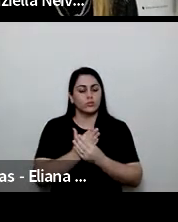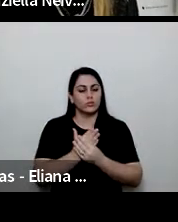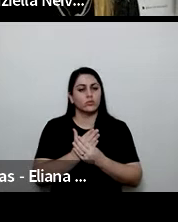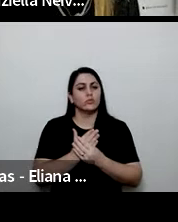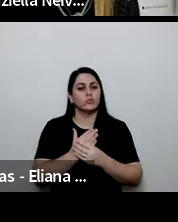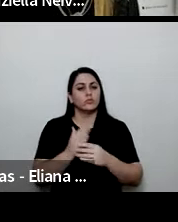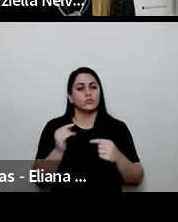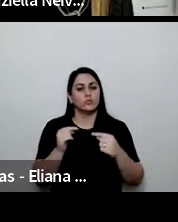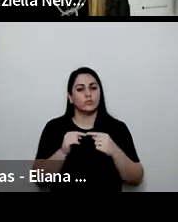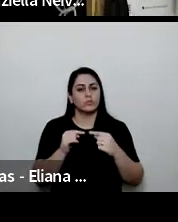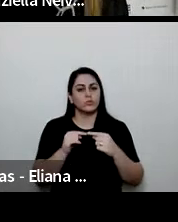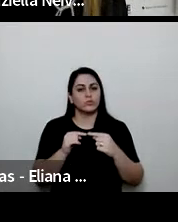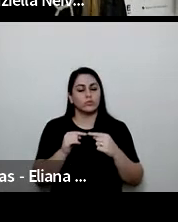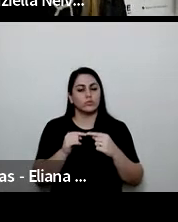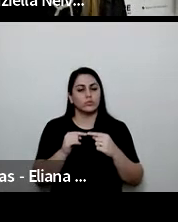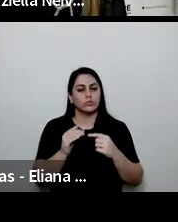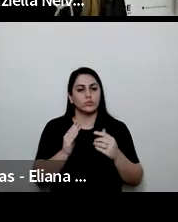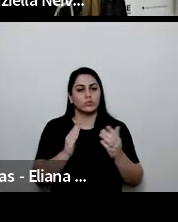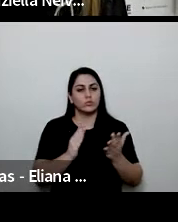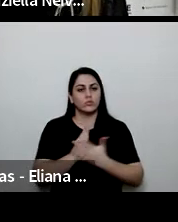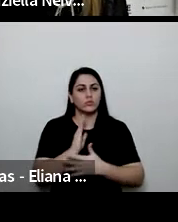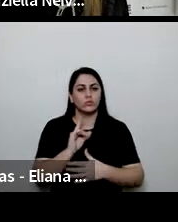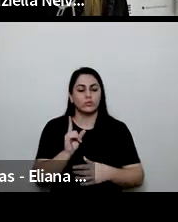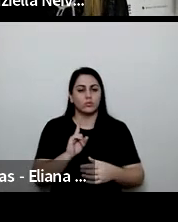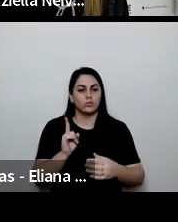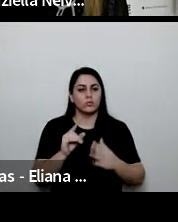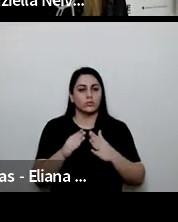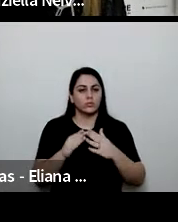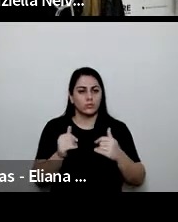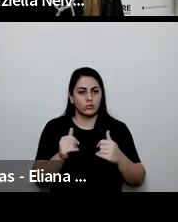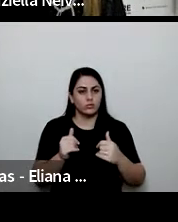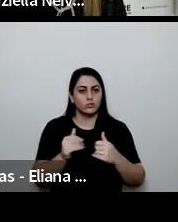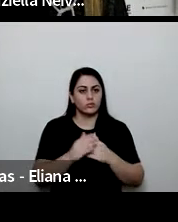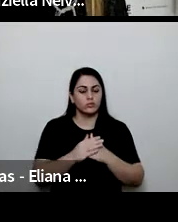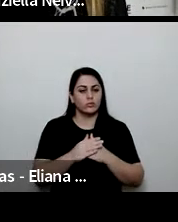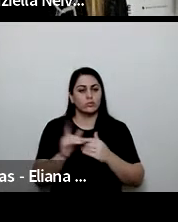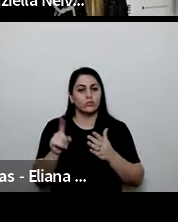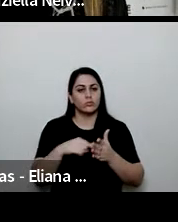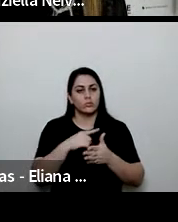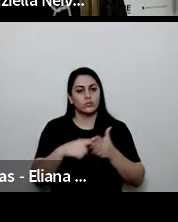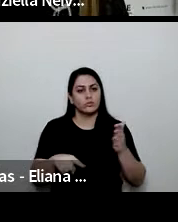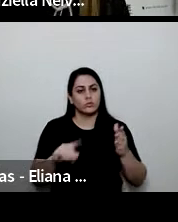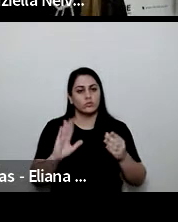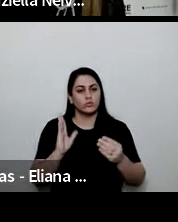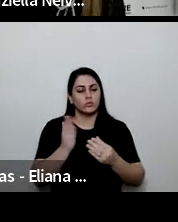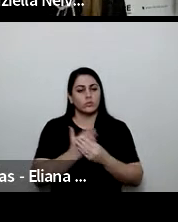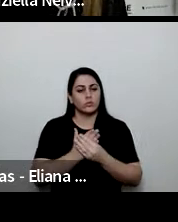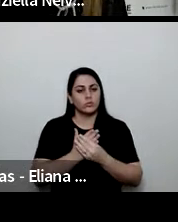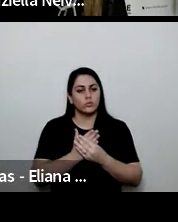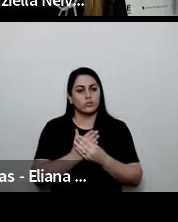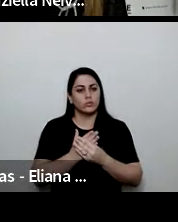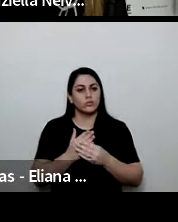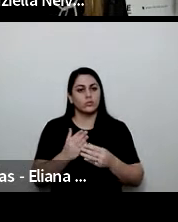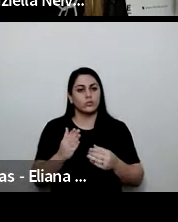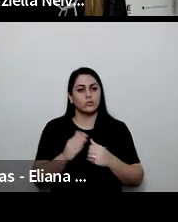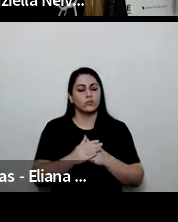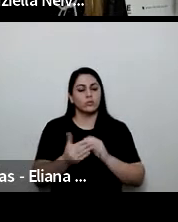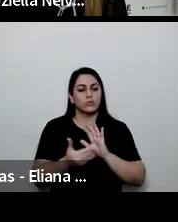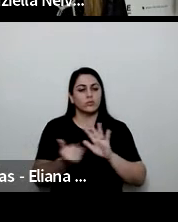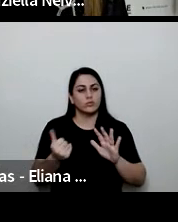em razão de indeferimento de pedido de reconhecimento de nulidade Processual por cerceamento de defesa